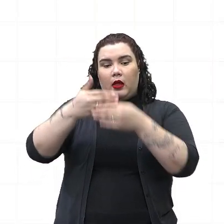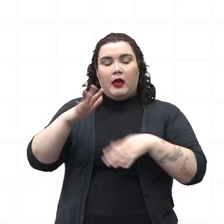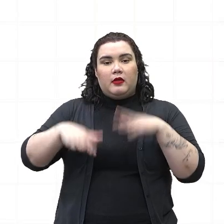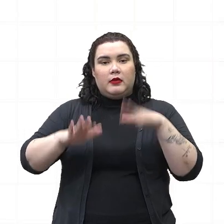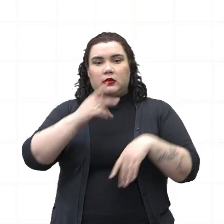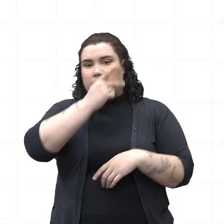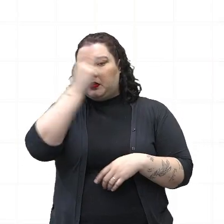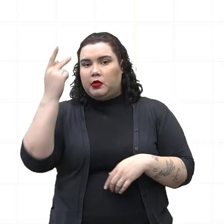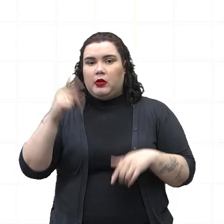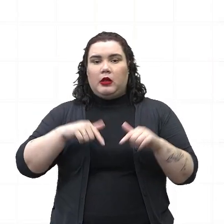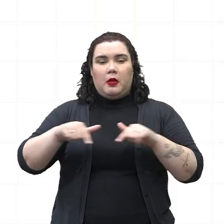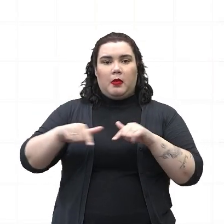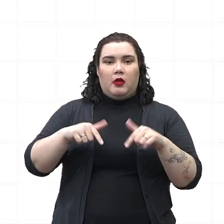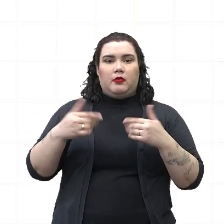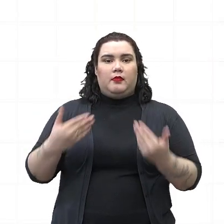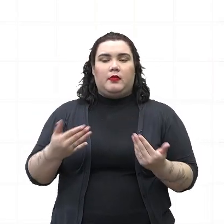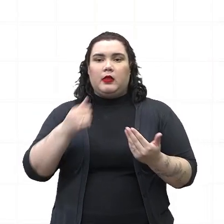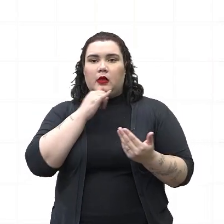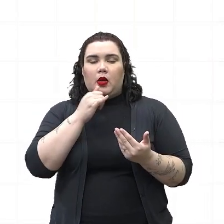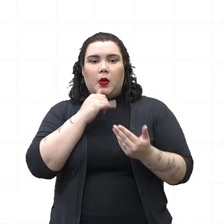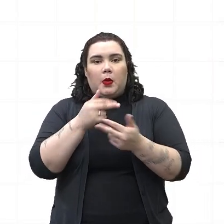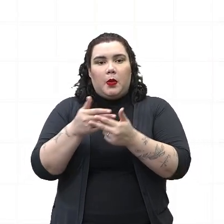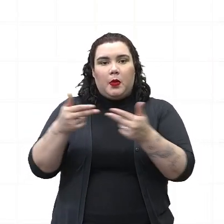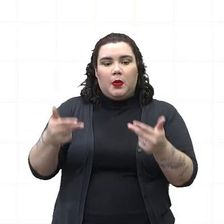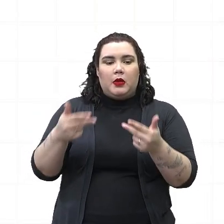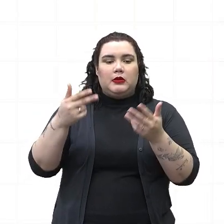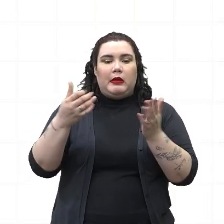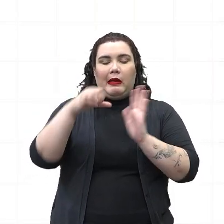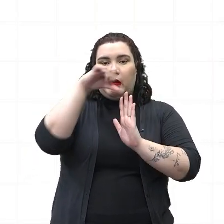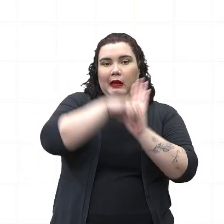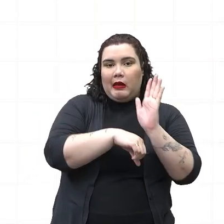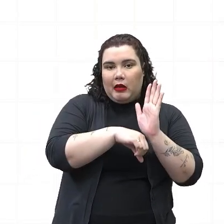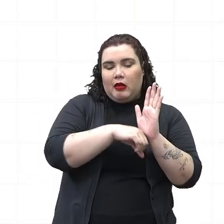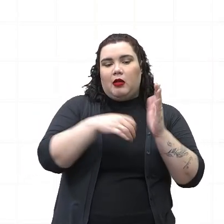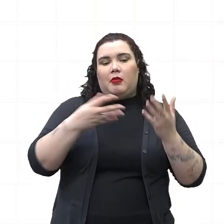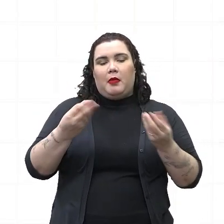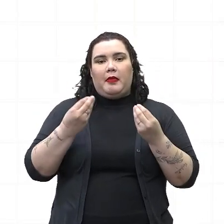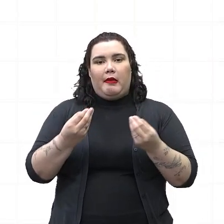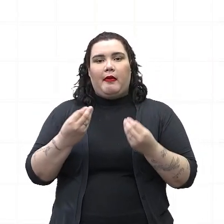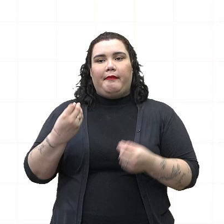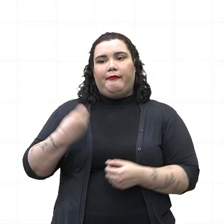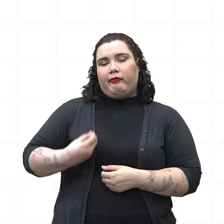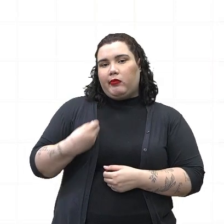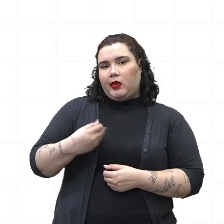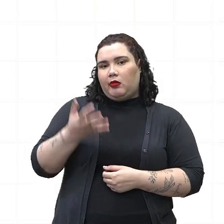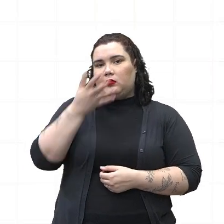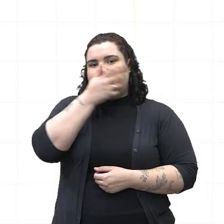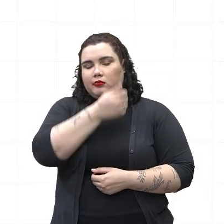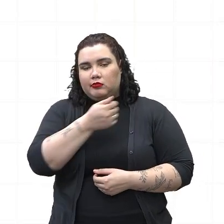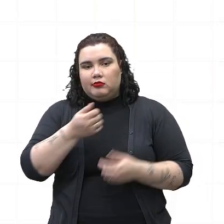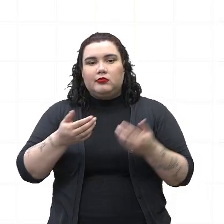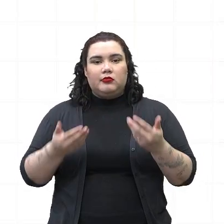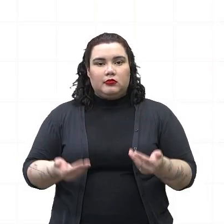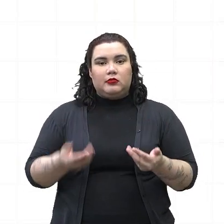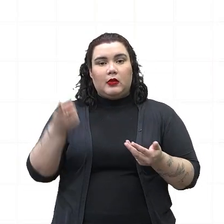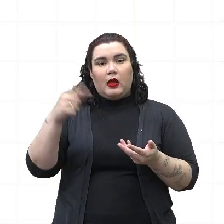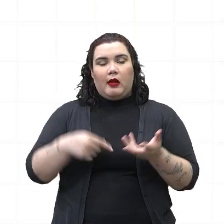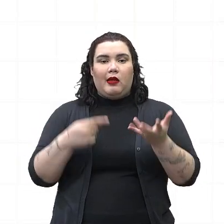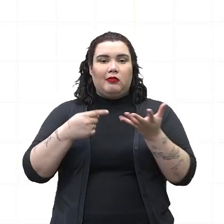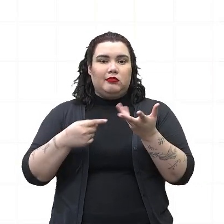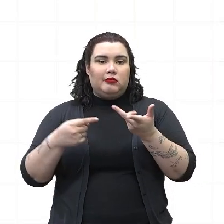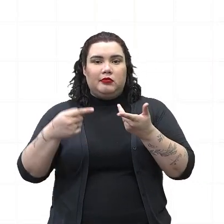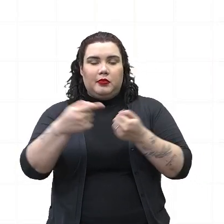trabalhar aí, né? Fazer coisas ali ilegais, né? Para poder sobreviver. Então esse é um